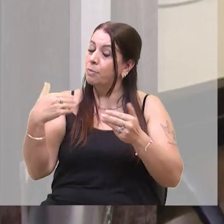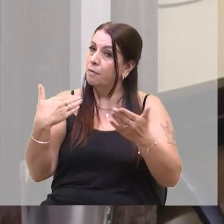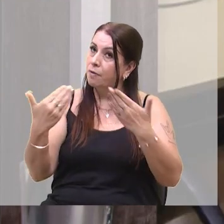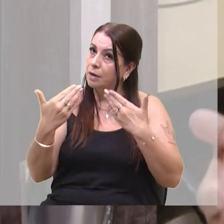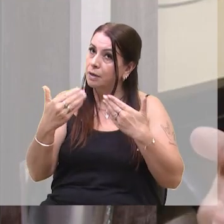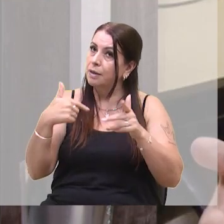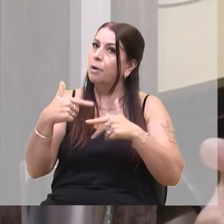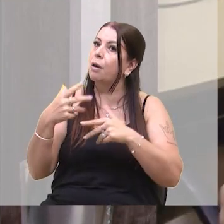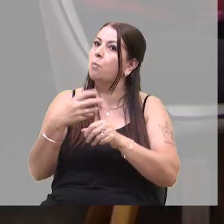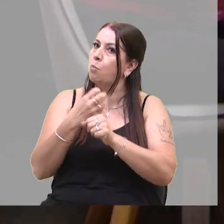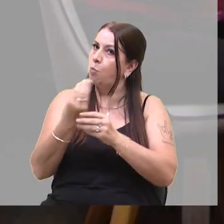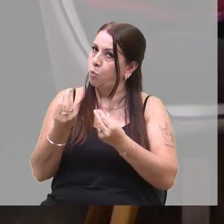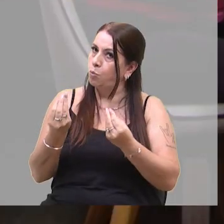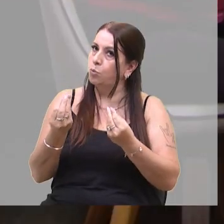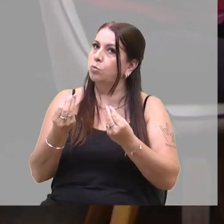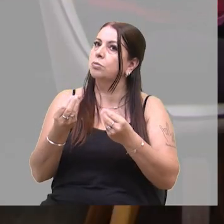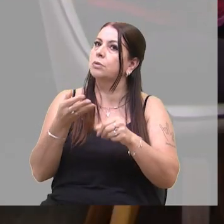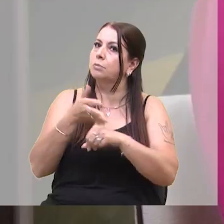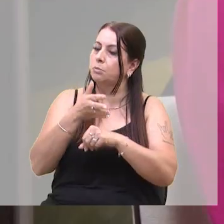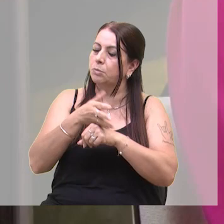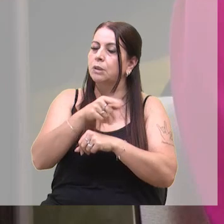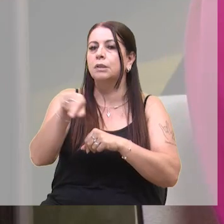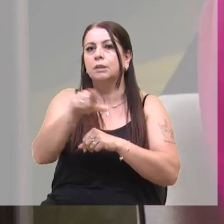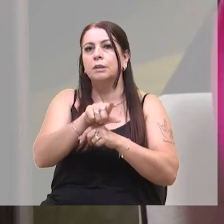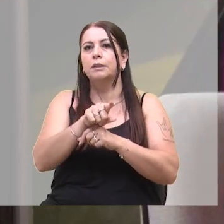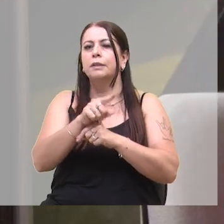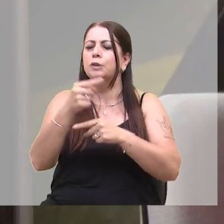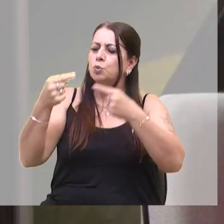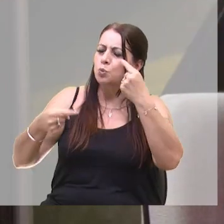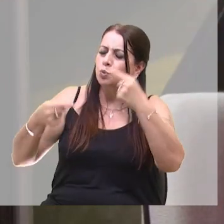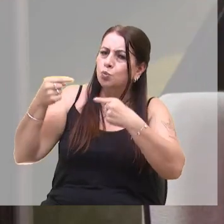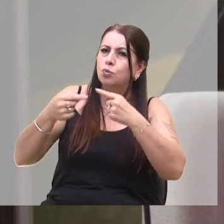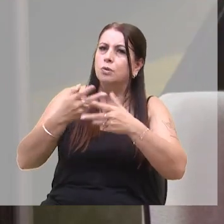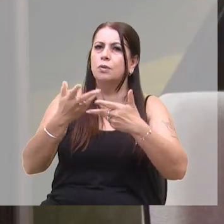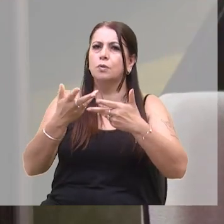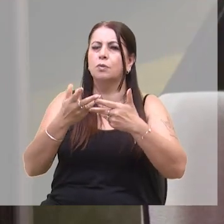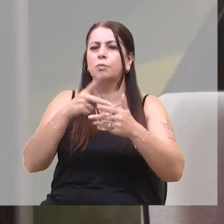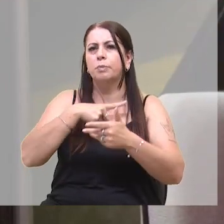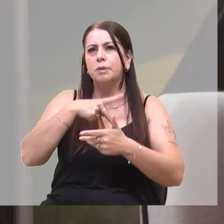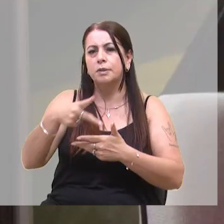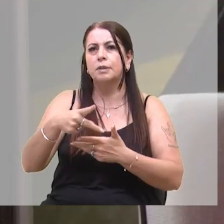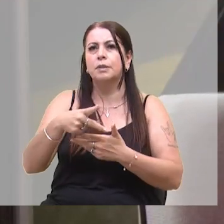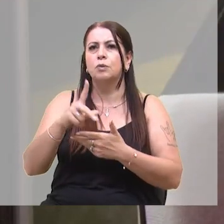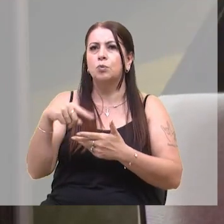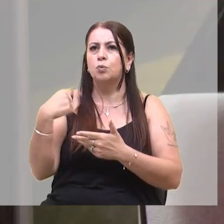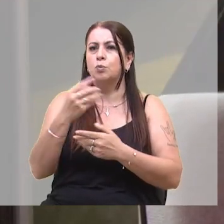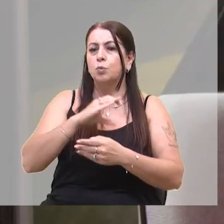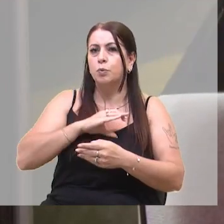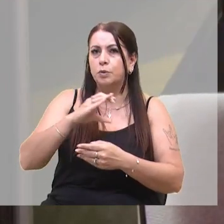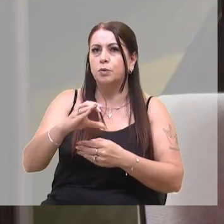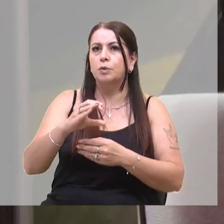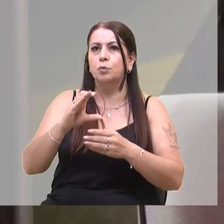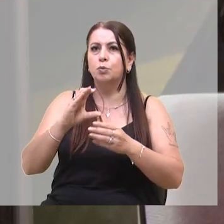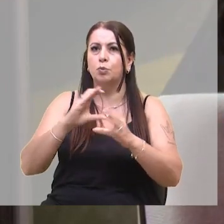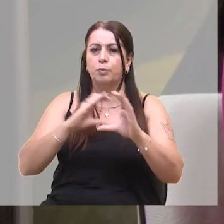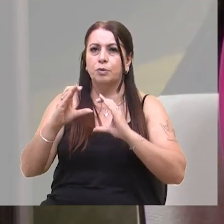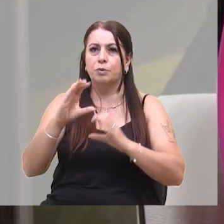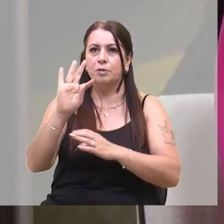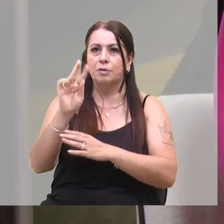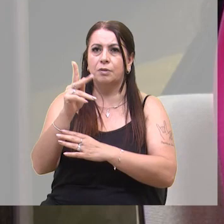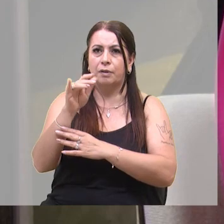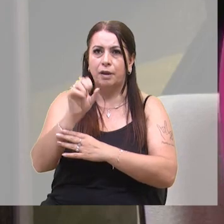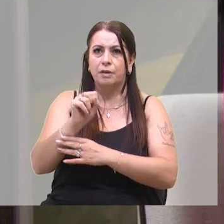a TV Câmara em sinal aberto? É, a gente precisa avaliar agora, e trabalhamos muito, né, e fiz parte dessa mesa diretora em que se discutiu, né, em